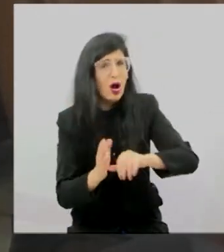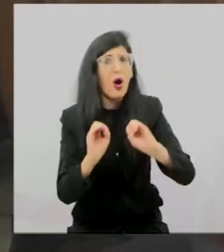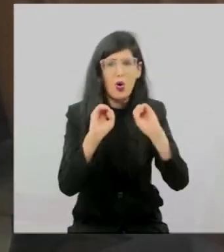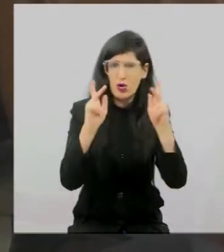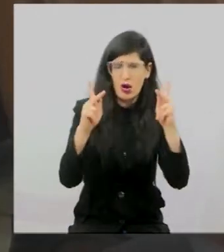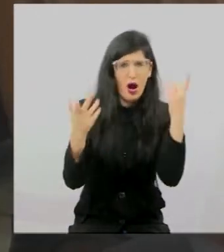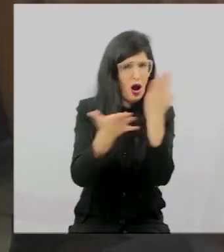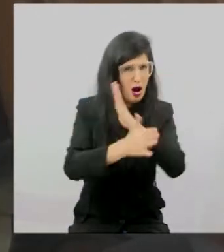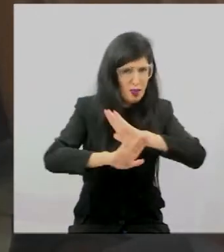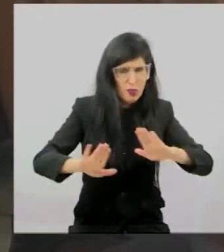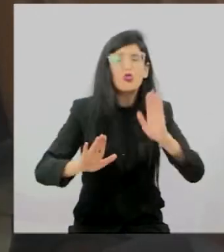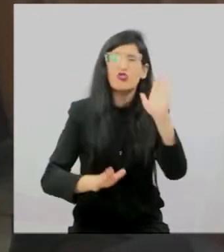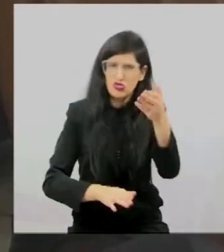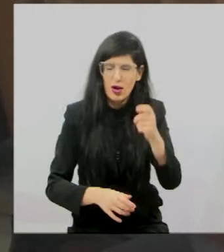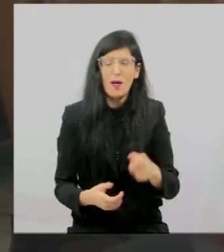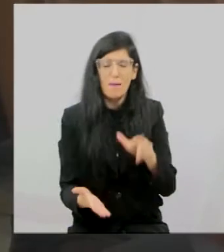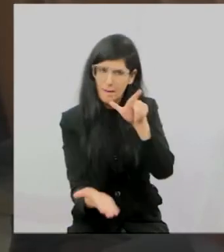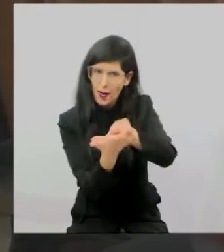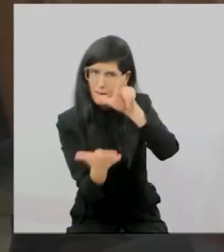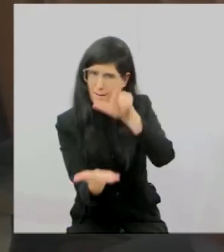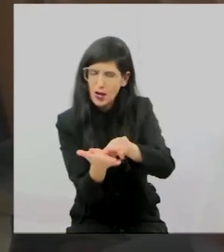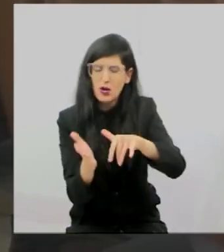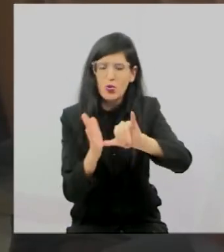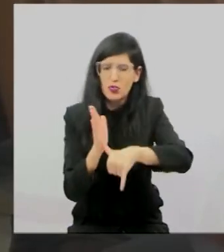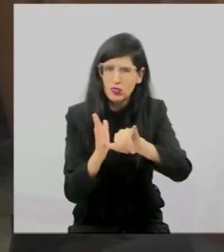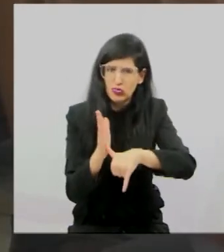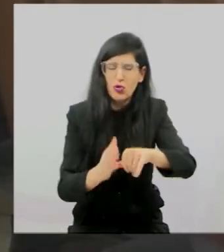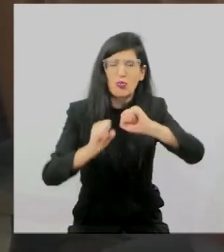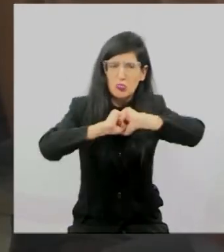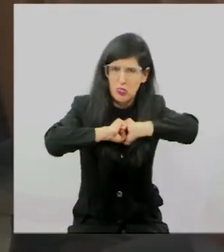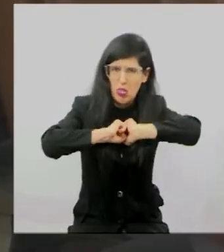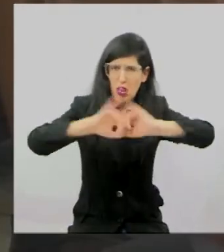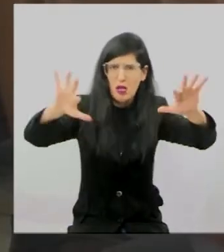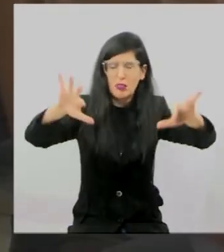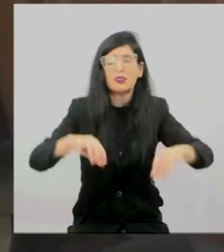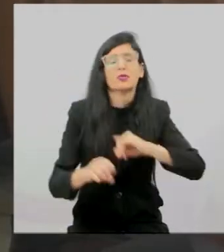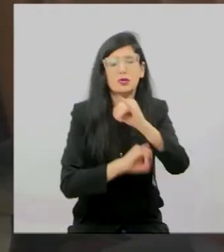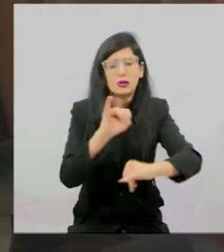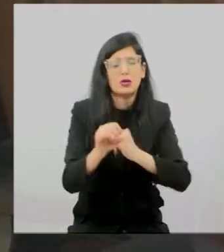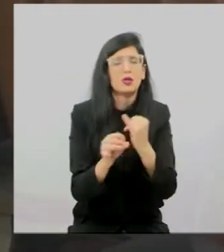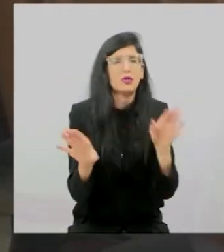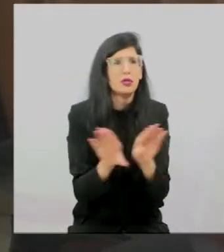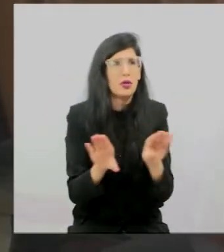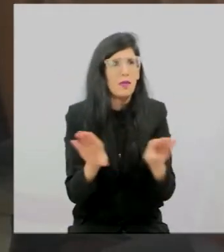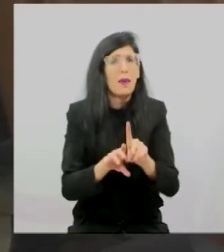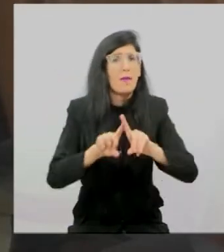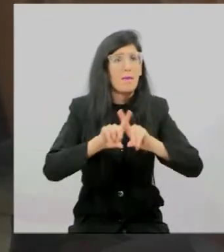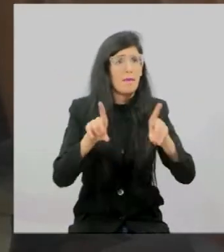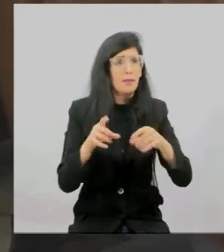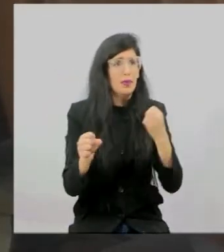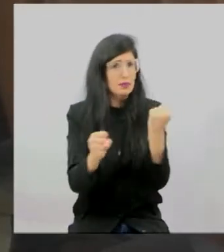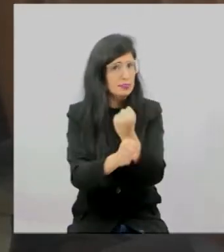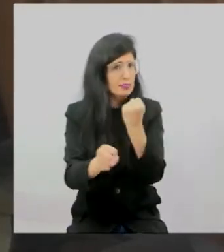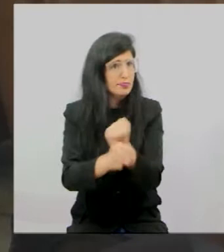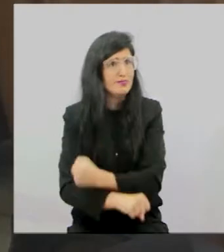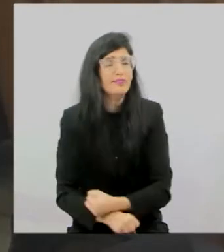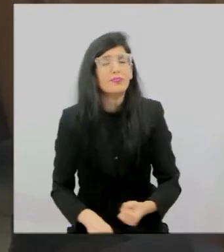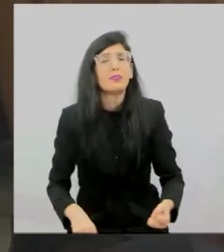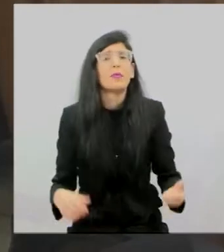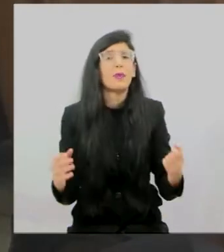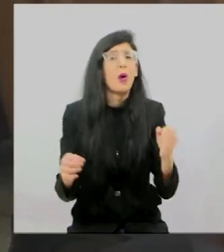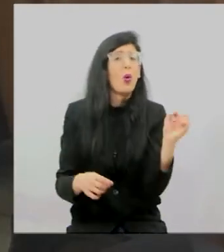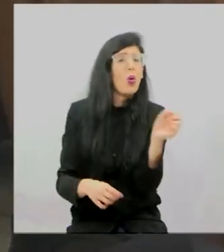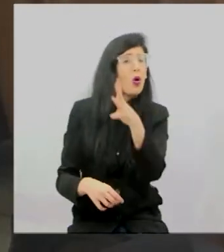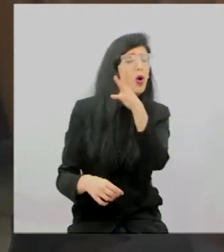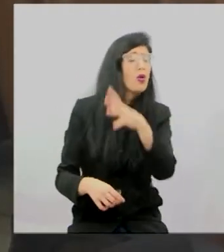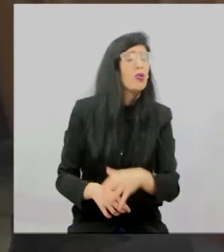acompanhando, está lá transparente, todo esse processo de construção sobre a questão de 30 anos de uma nova concessão